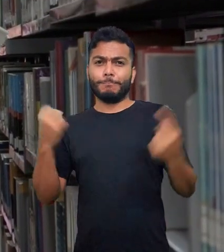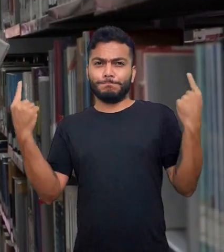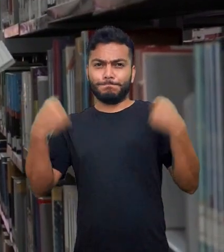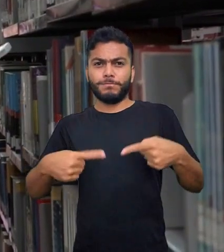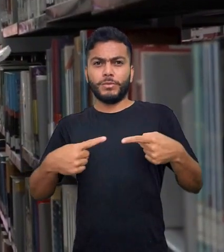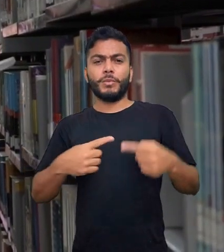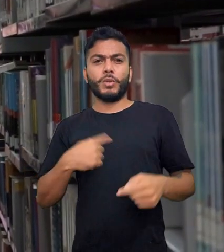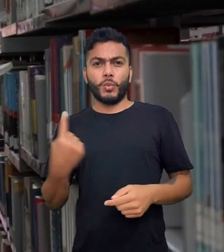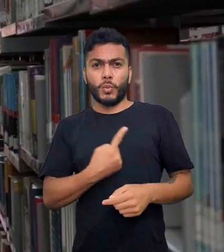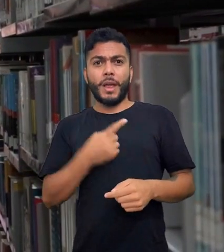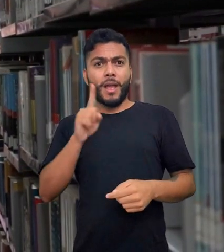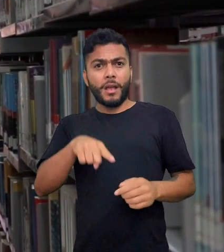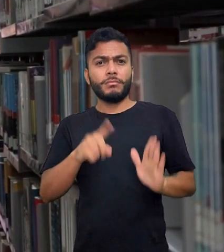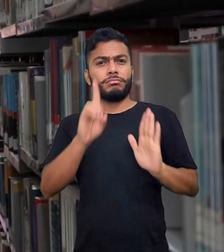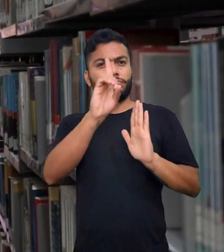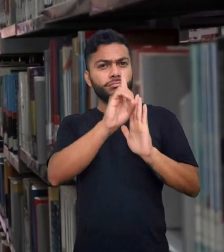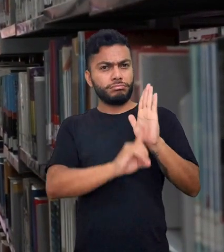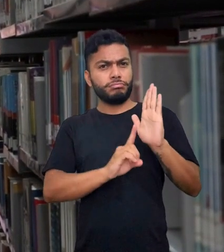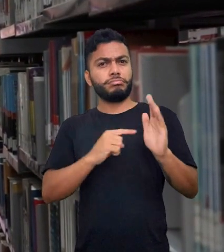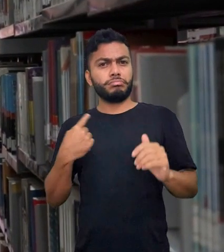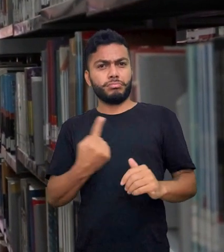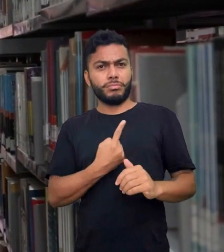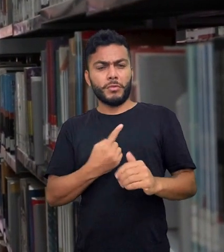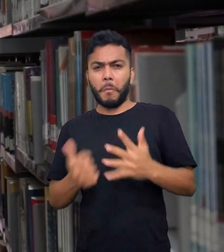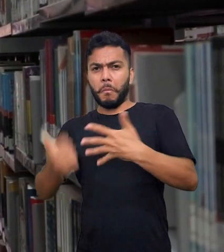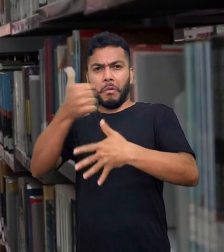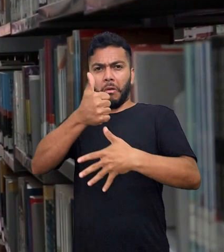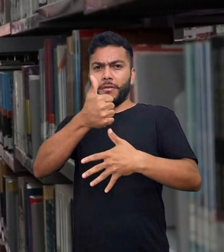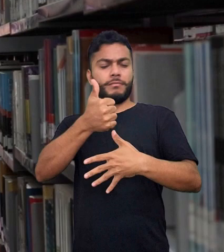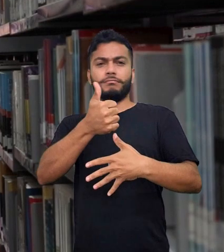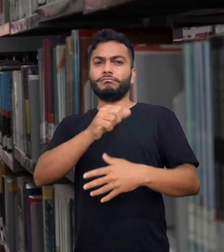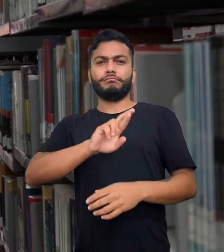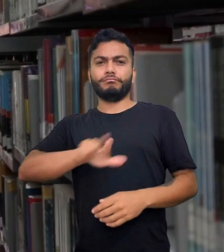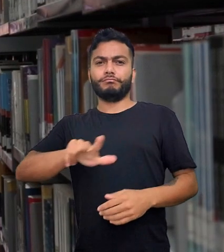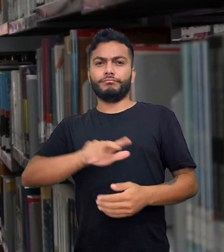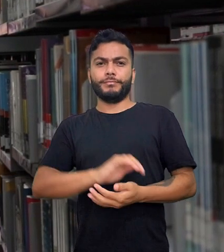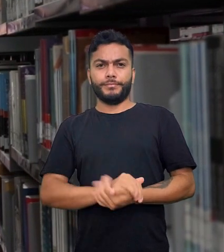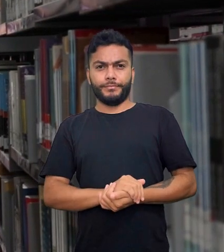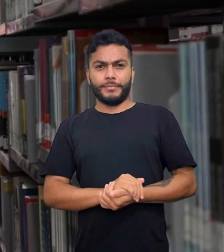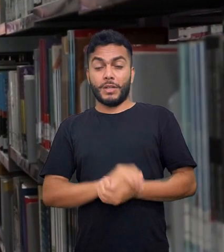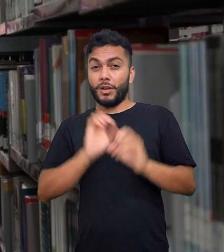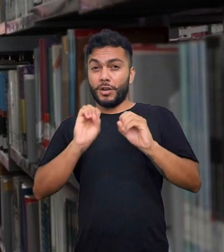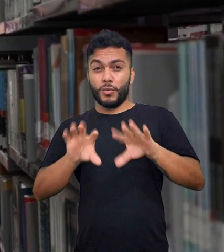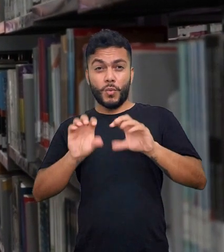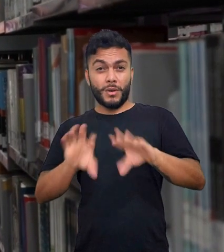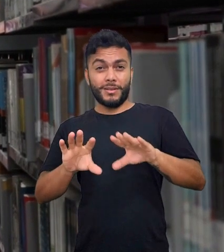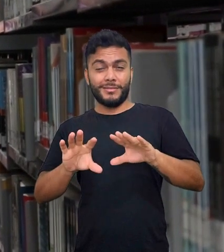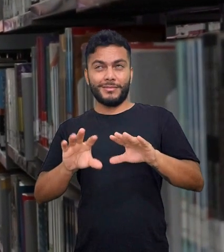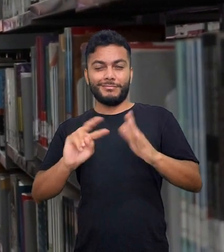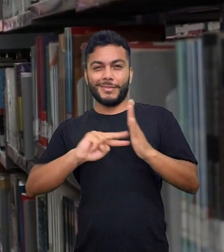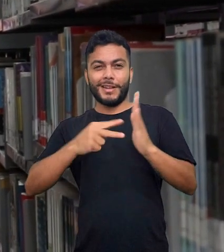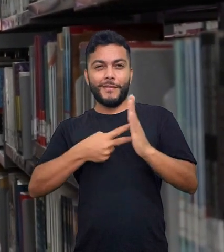não é privilégio. A educação é algo que, para mim, é imprescindível em minha